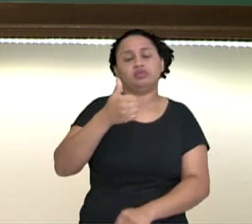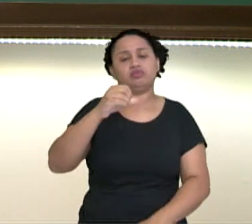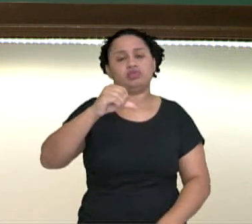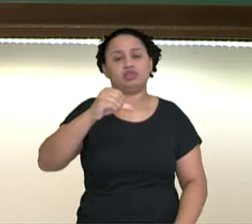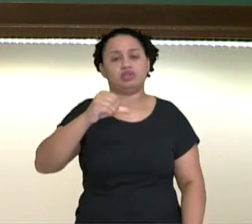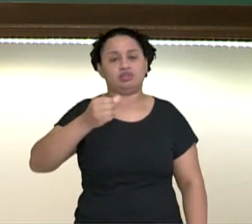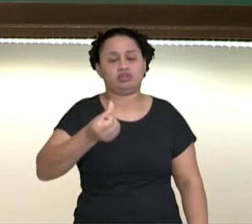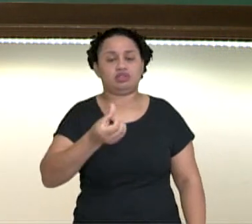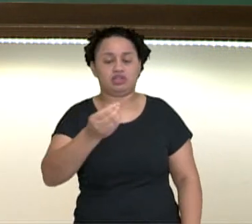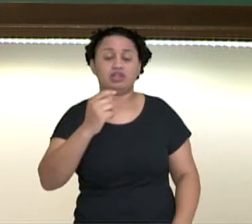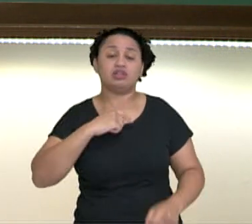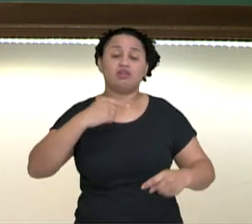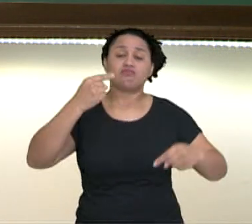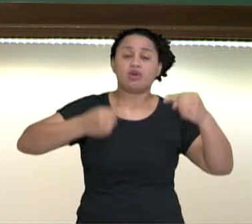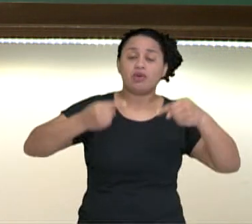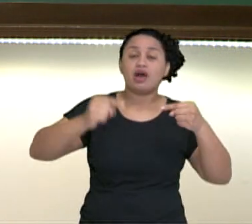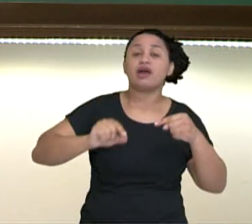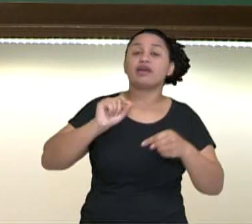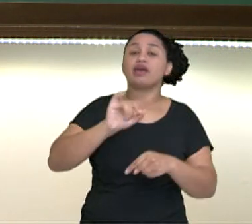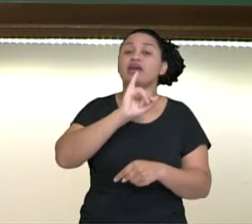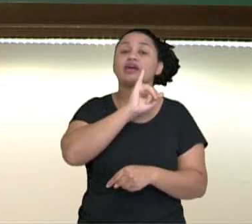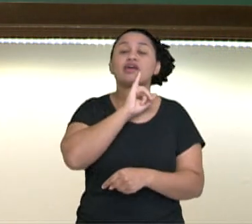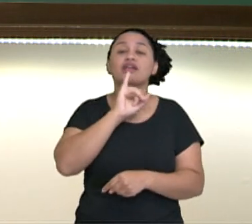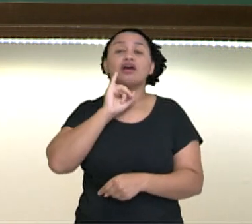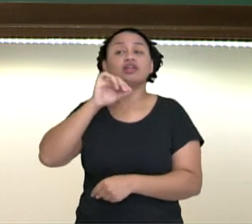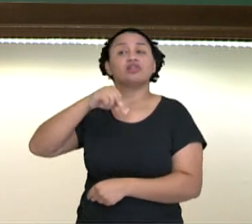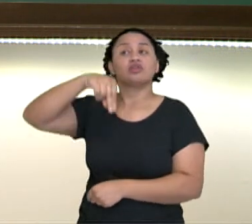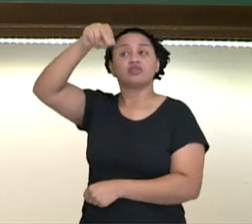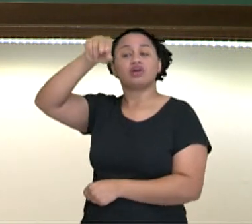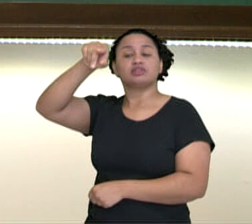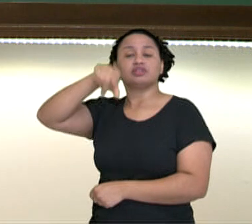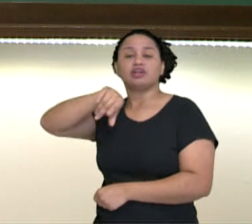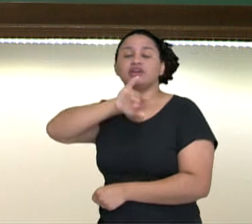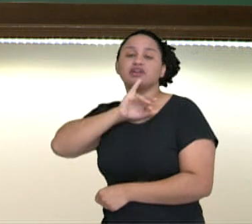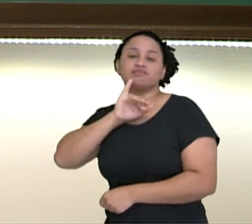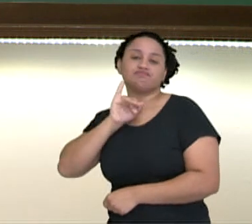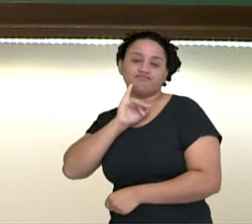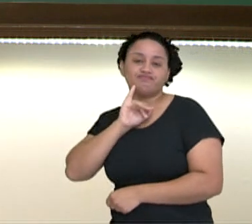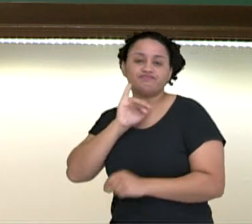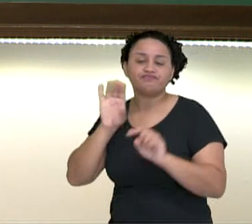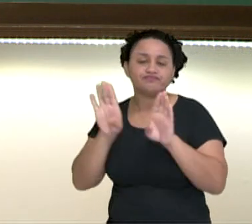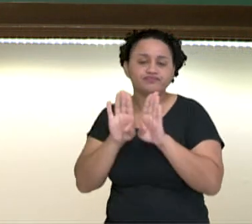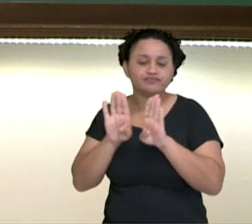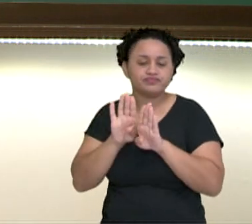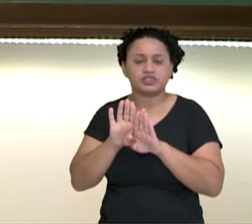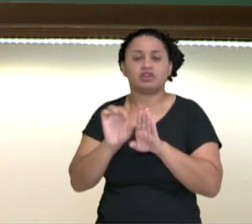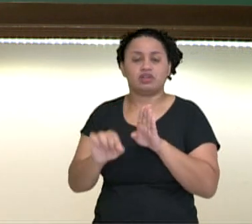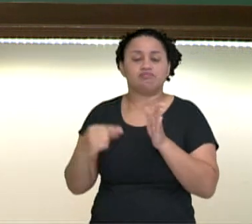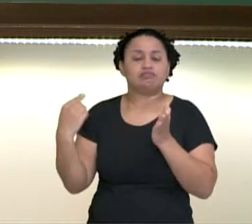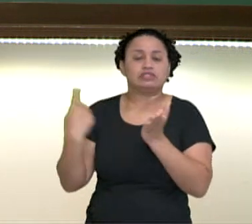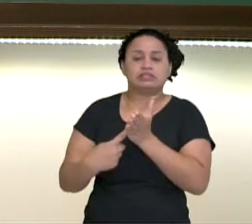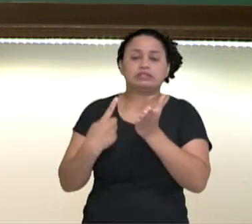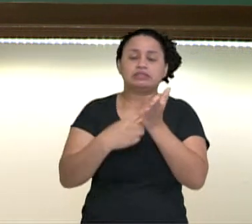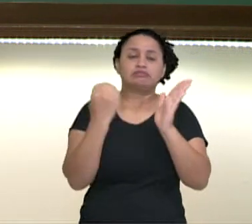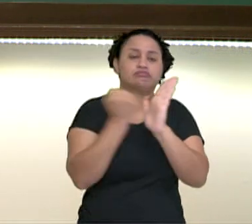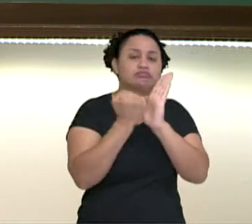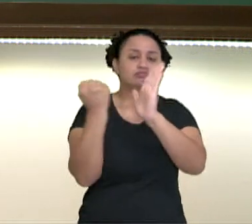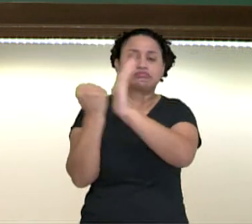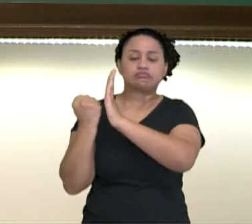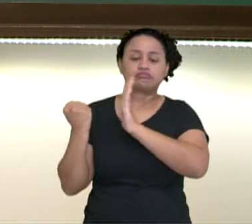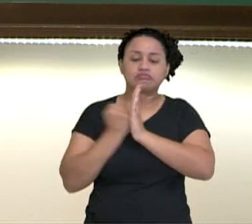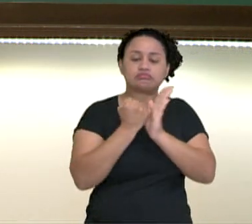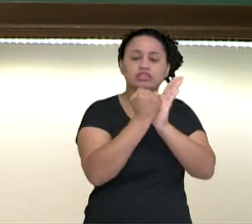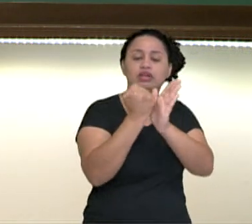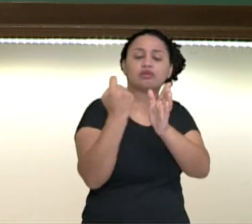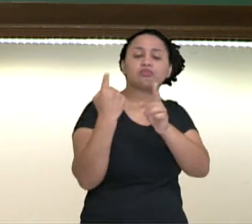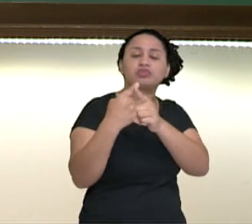entre a Irlanda do Norte e a Irlanda. Esses conflitos, eles vão ser marcados e pontuados entre, né,